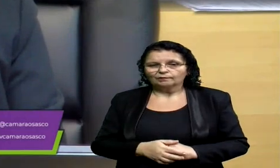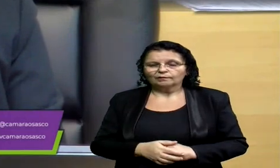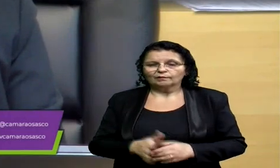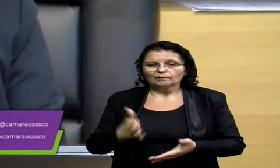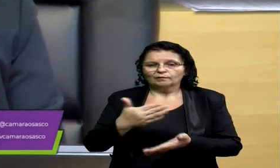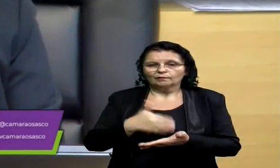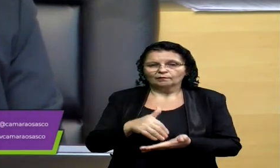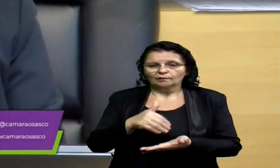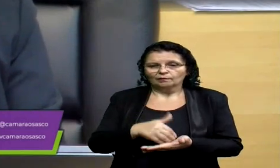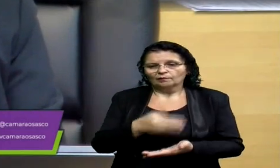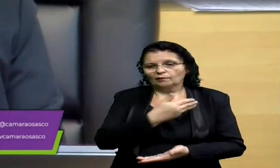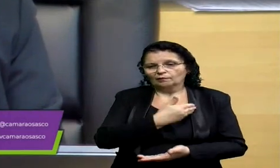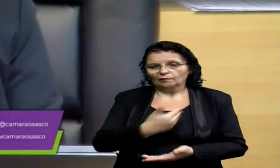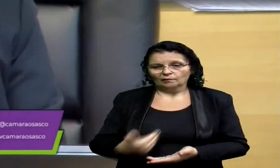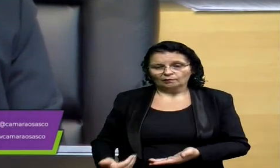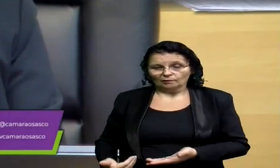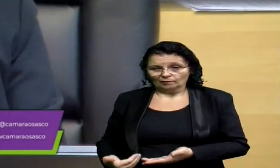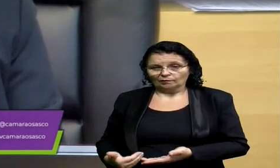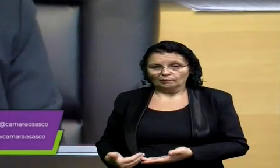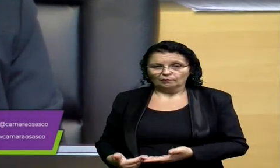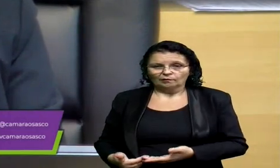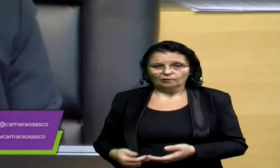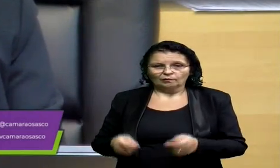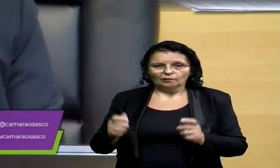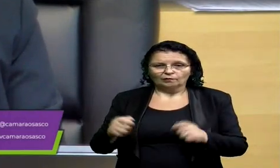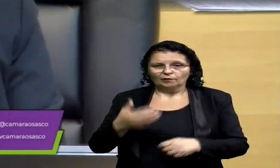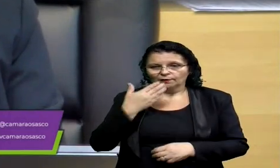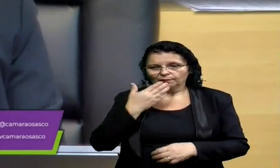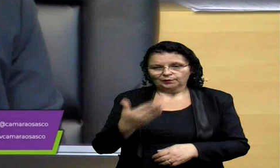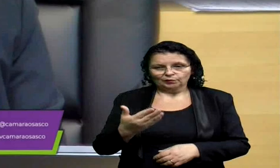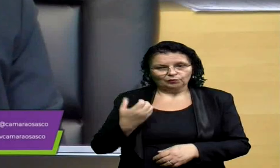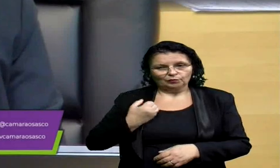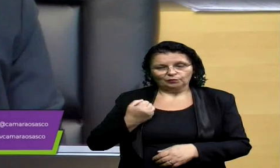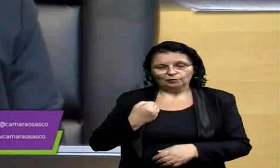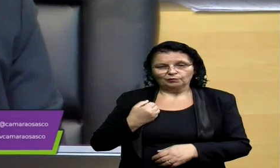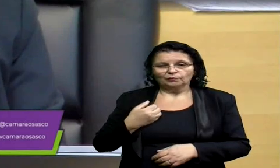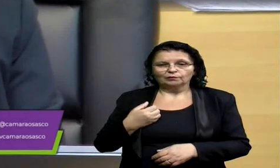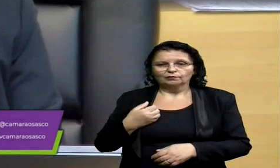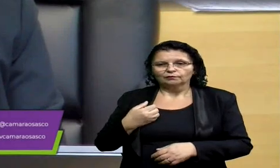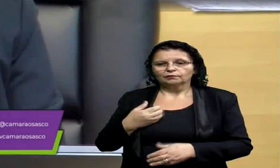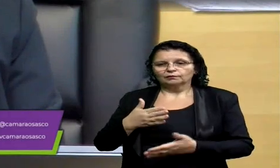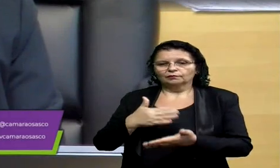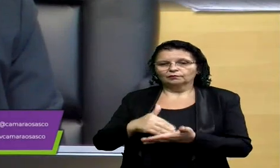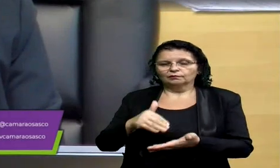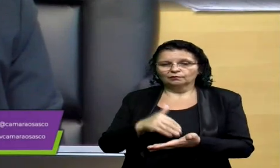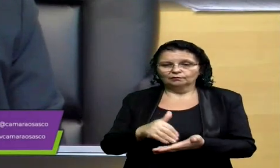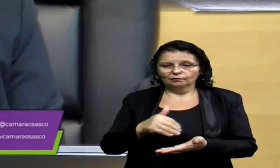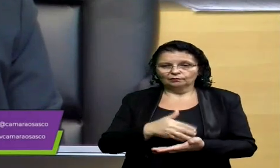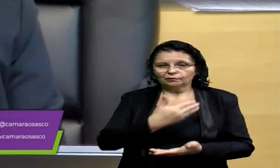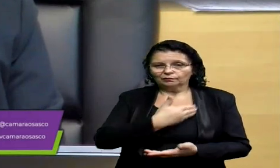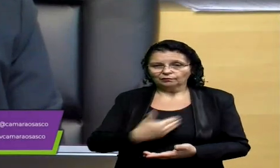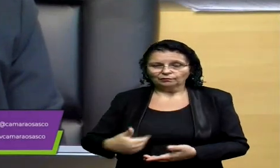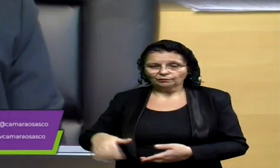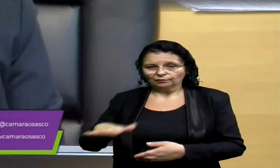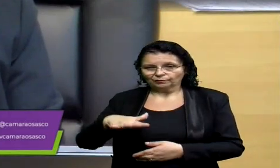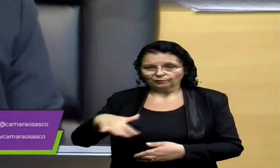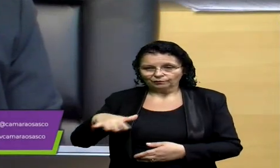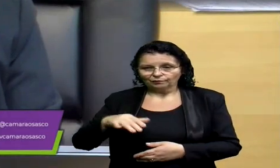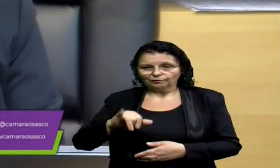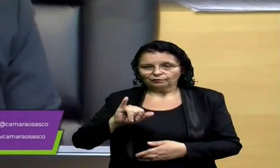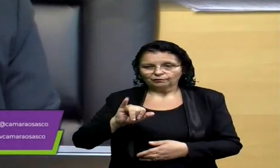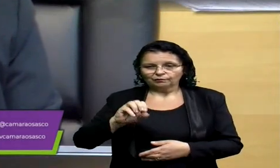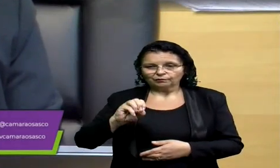Secretaria de governo e na verdade aqui não consta o pedido Mas é uma indicação para a secretaria de governo do bairro do Jardim